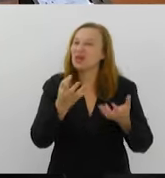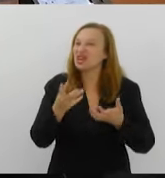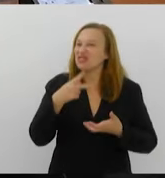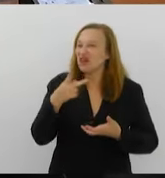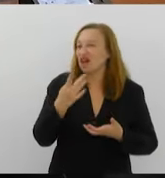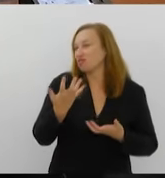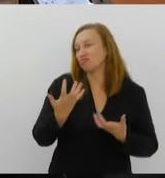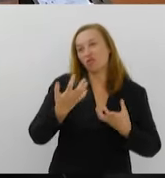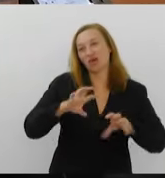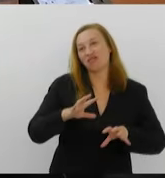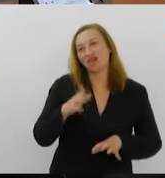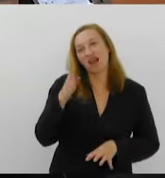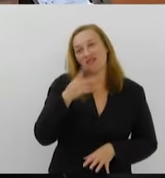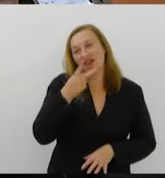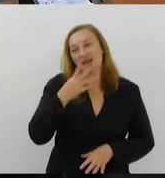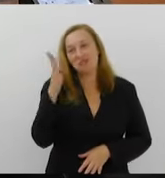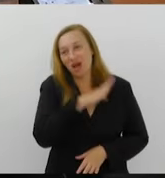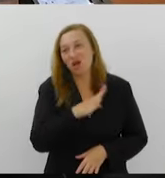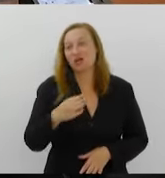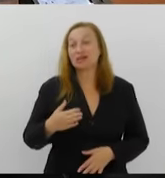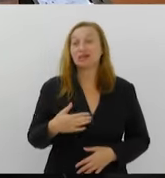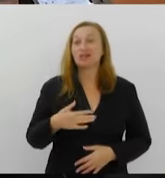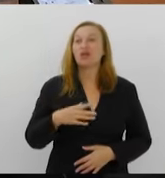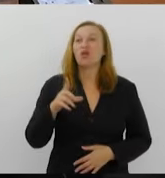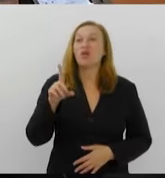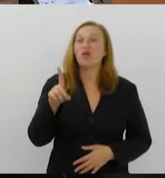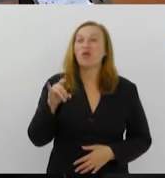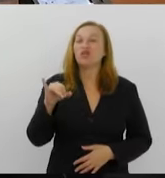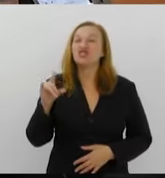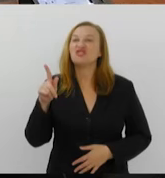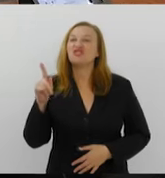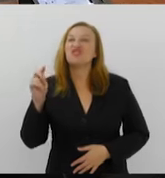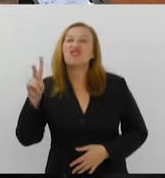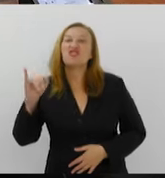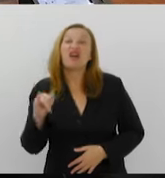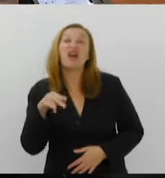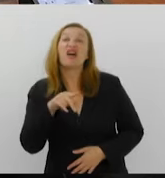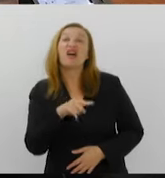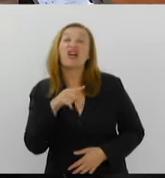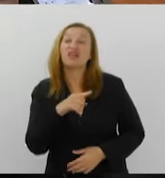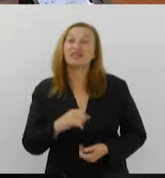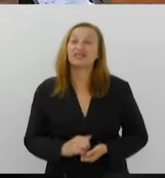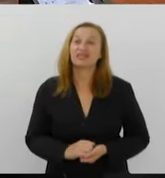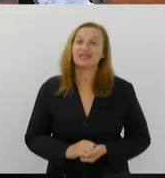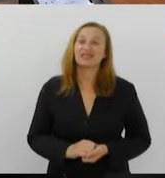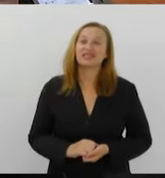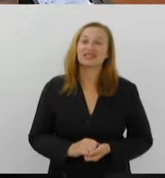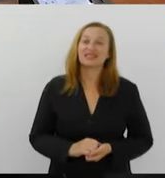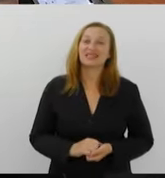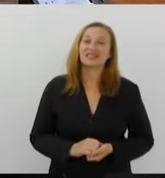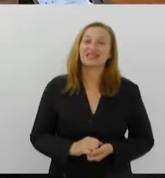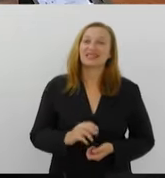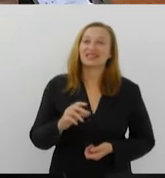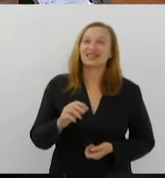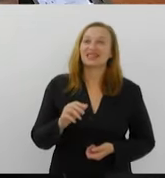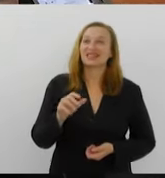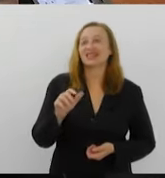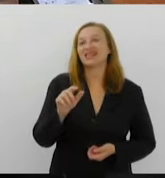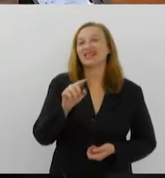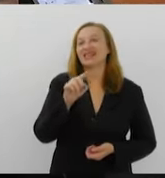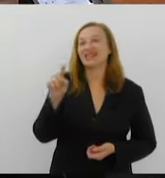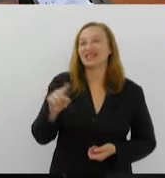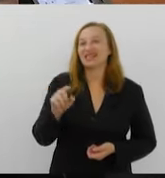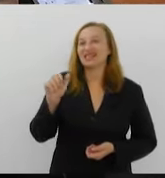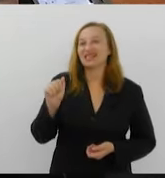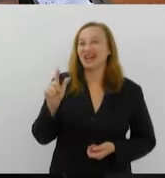falar de maldade. Meu conterrâneo, tá lá, está sentadinho no fundo, eu estou vendo, eu já zagueiro ia falar dele. Zagueiro da seleção, que foi um